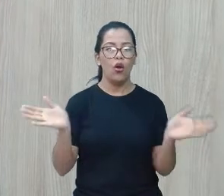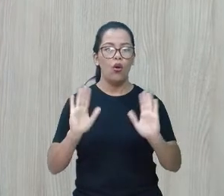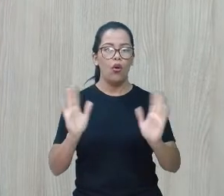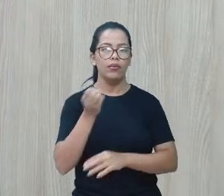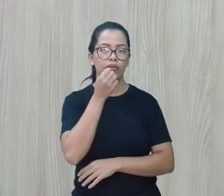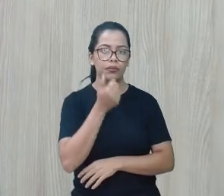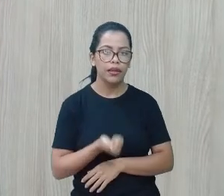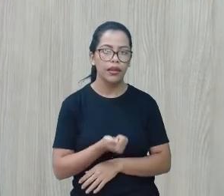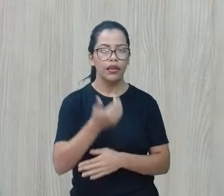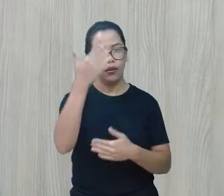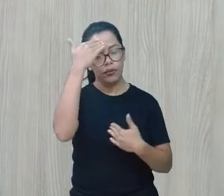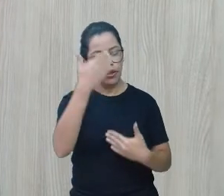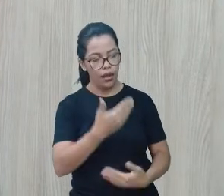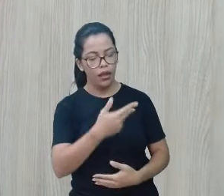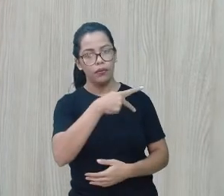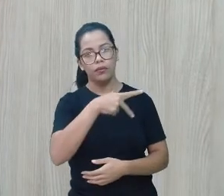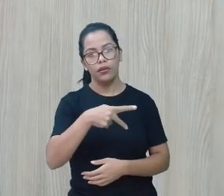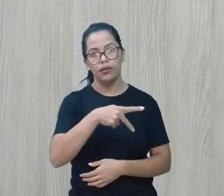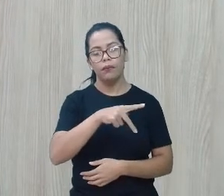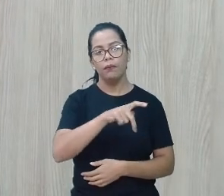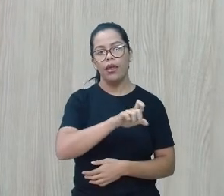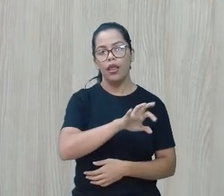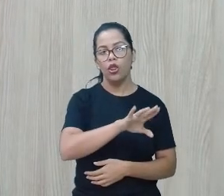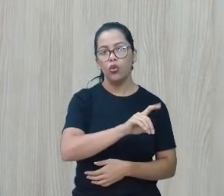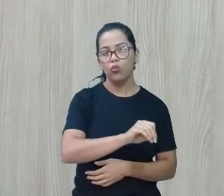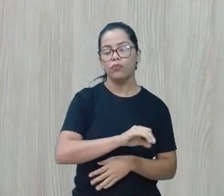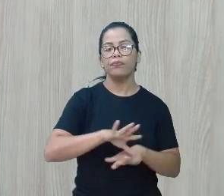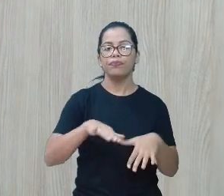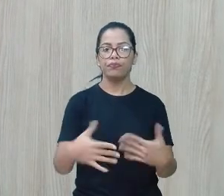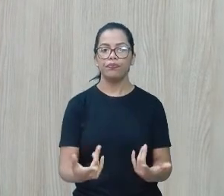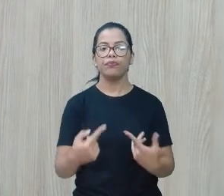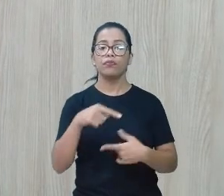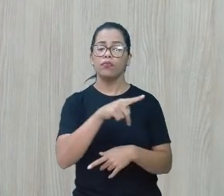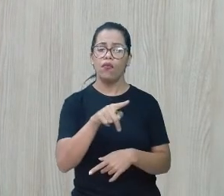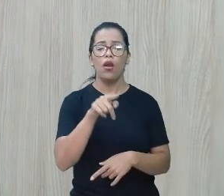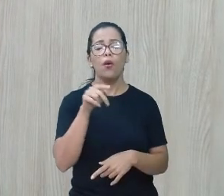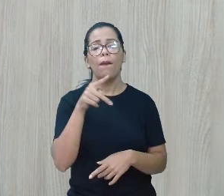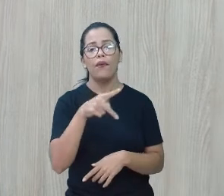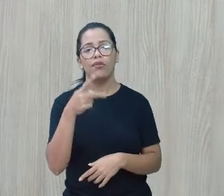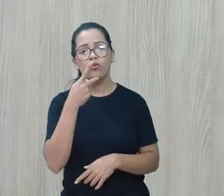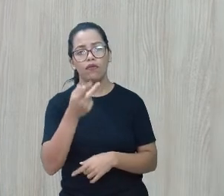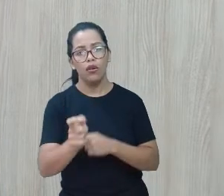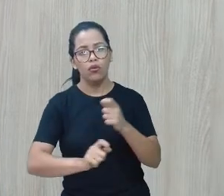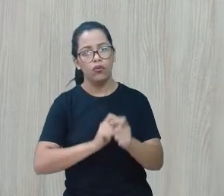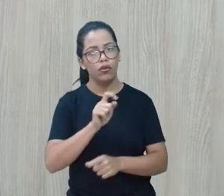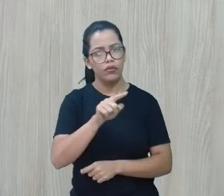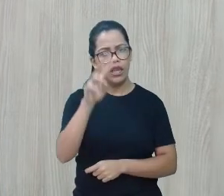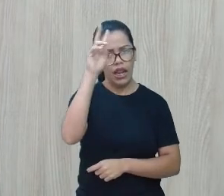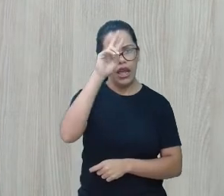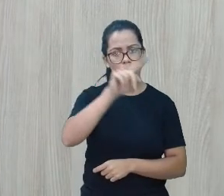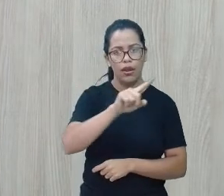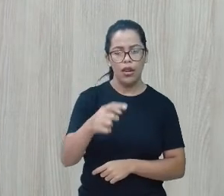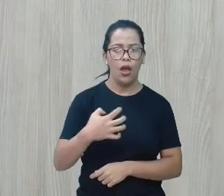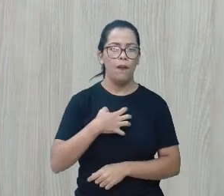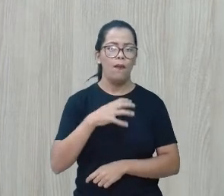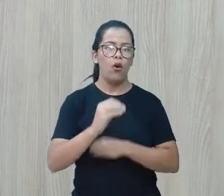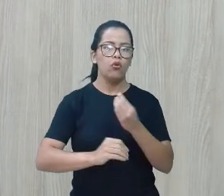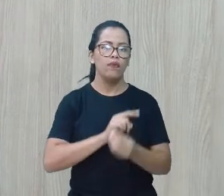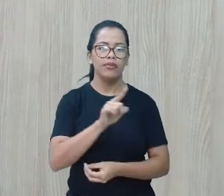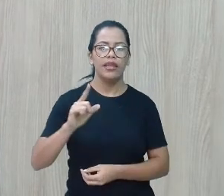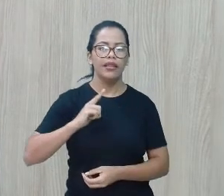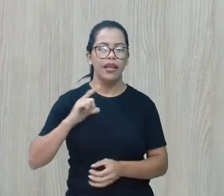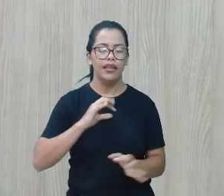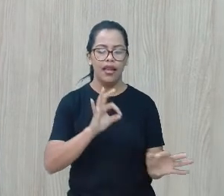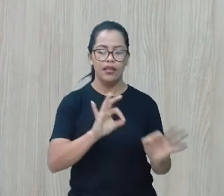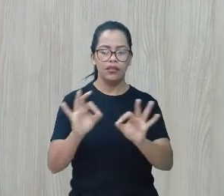bem? Obrigado Pedro, Então lembrando, que assim como o professor Pedro falou, a questão dos modos que você tem de assistir a